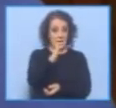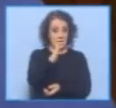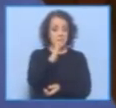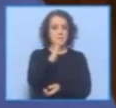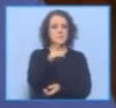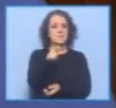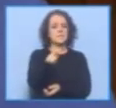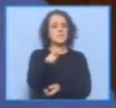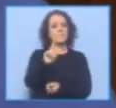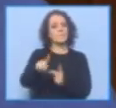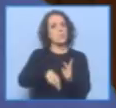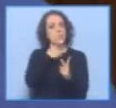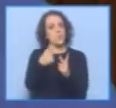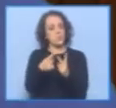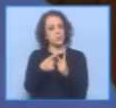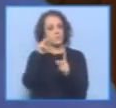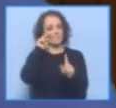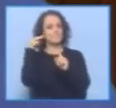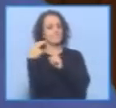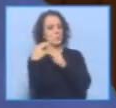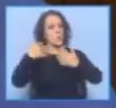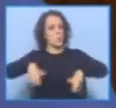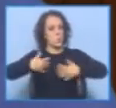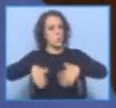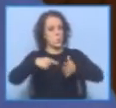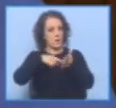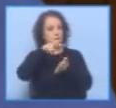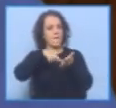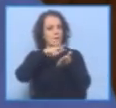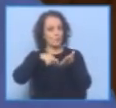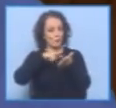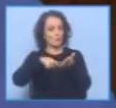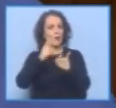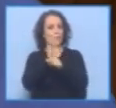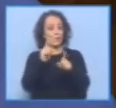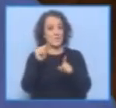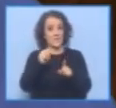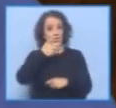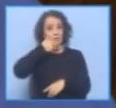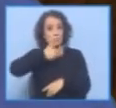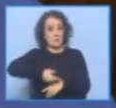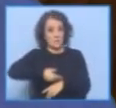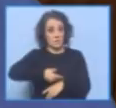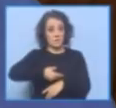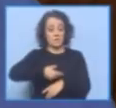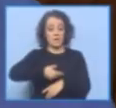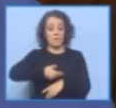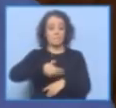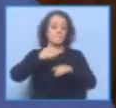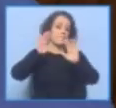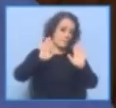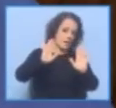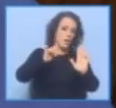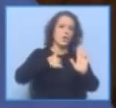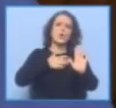outra chave da leitura fortíssima, porque a experiência que temos é que as pessoas que verdadeiramente... Bueno, eu não